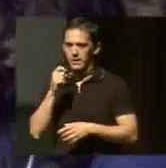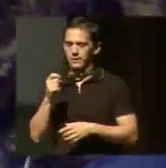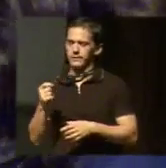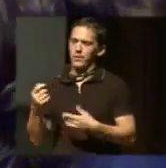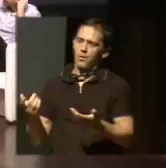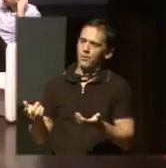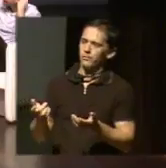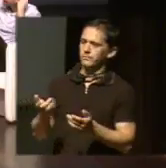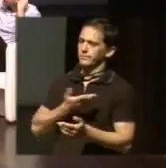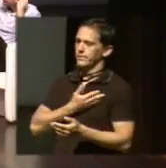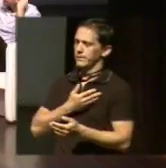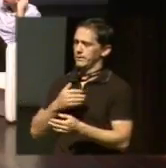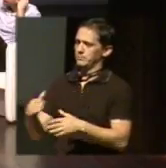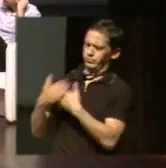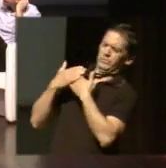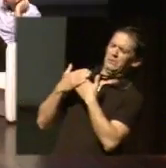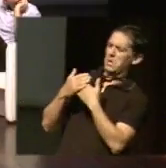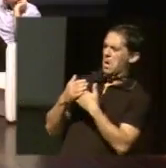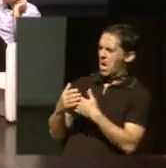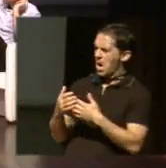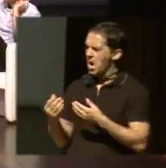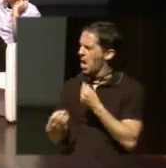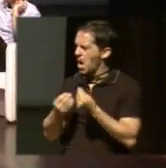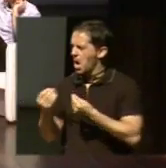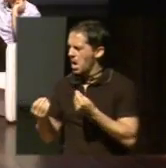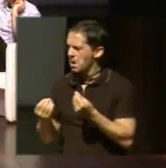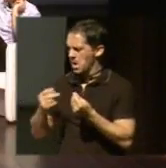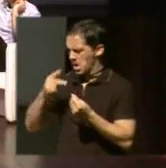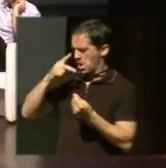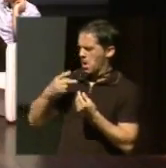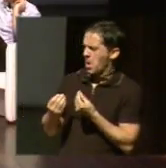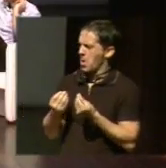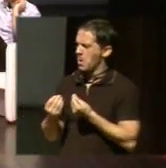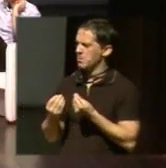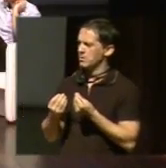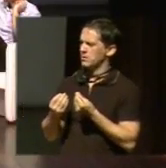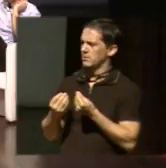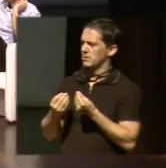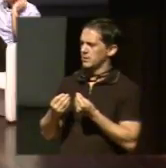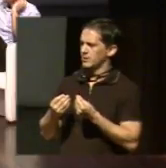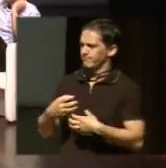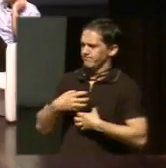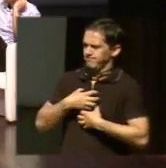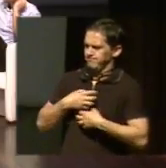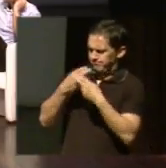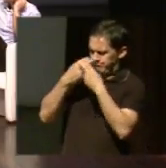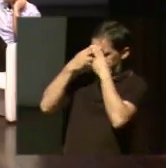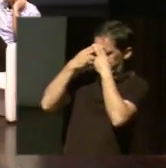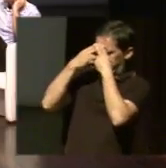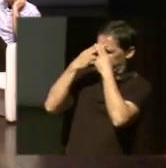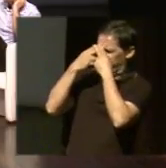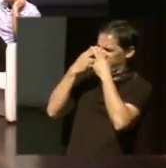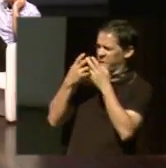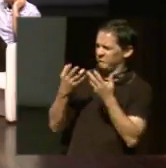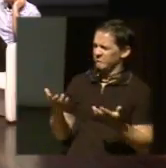tudo muito pro lado pessoal, ou... Realmente. É, como o meu colega disse, geração